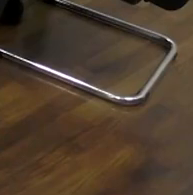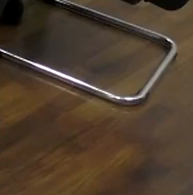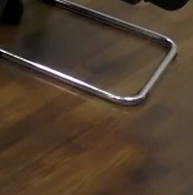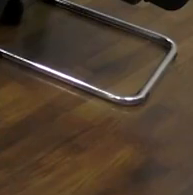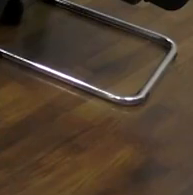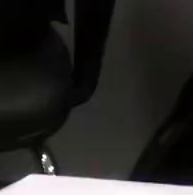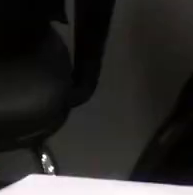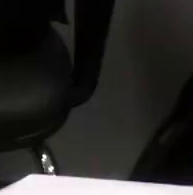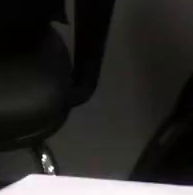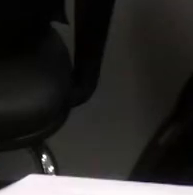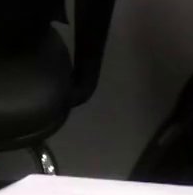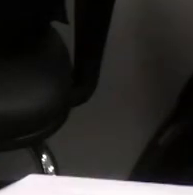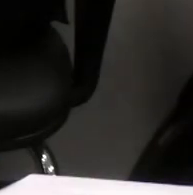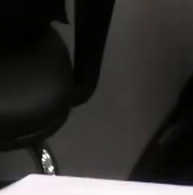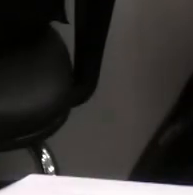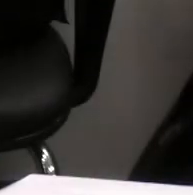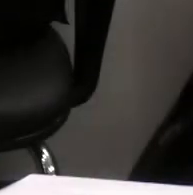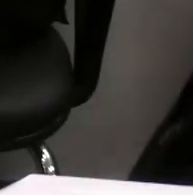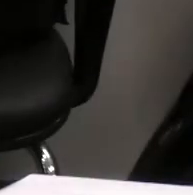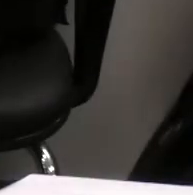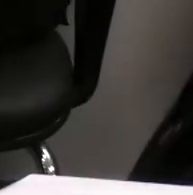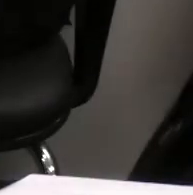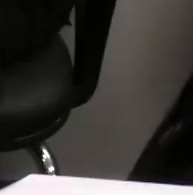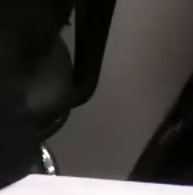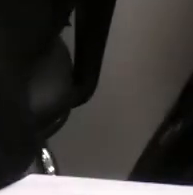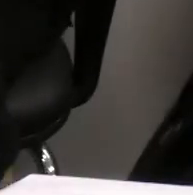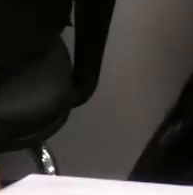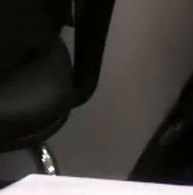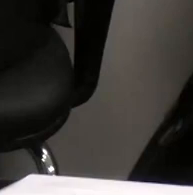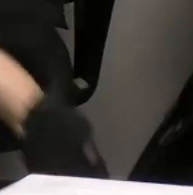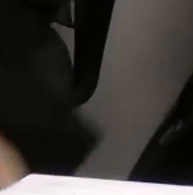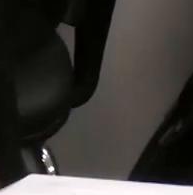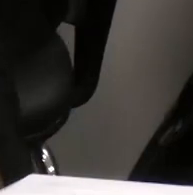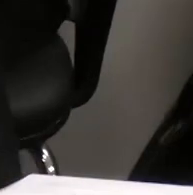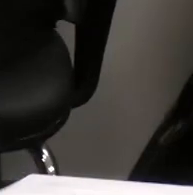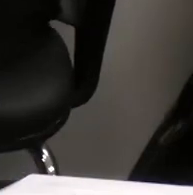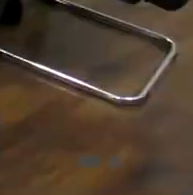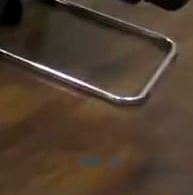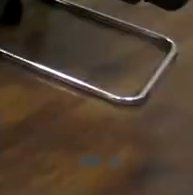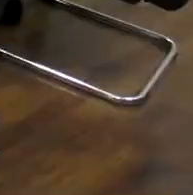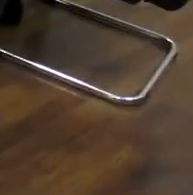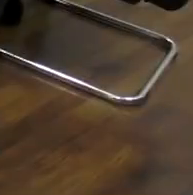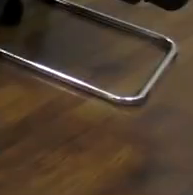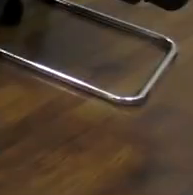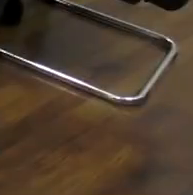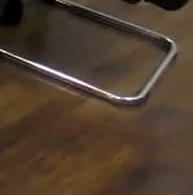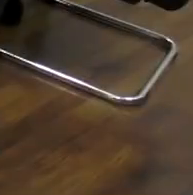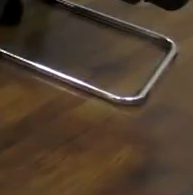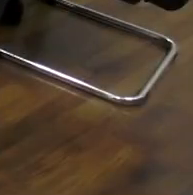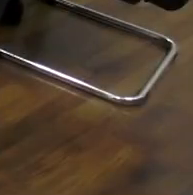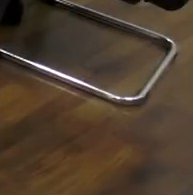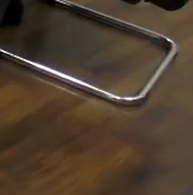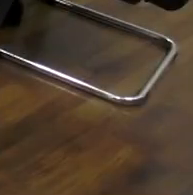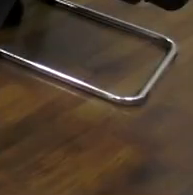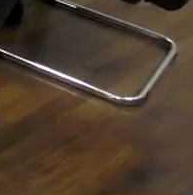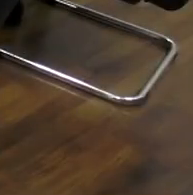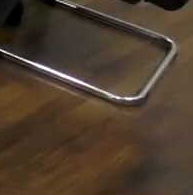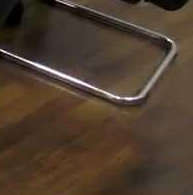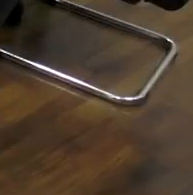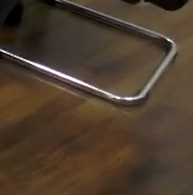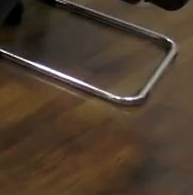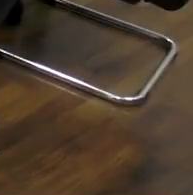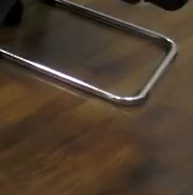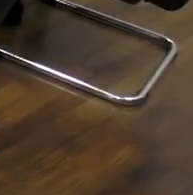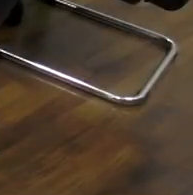ouvidoria E cria um processo imagino eu um processo interno sim Quantos processos internos tramitam da ouvidoria